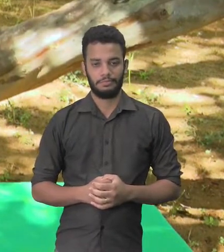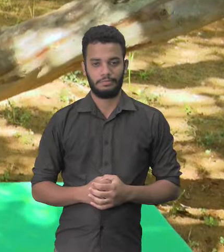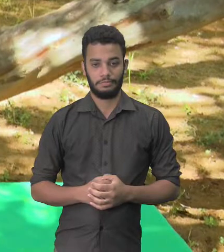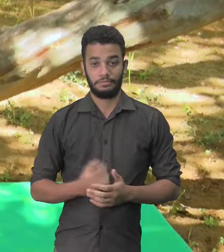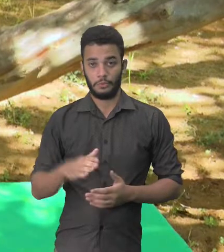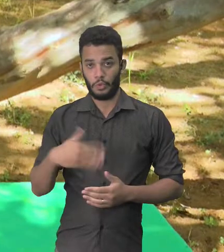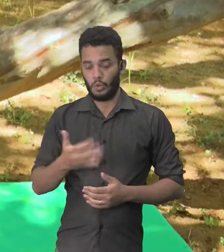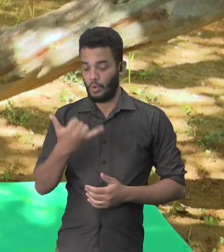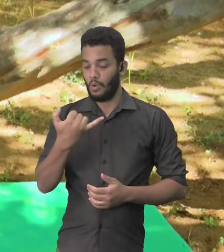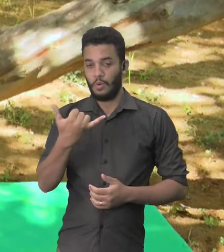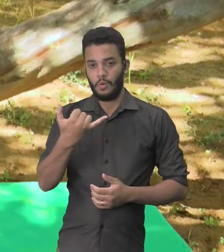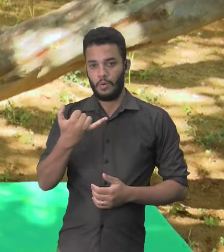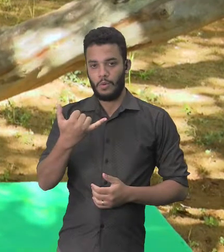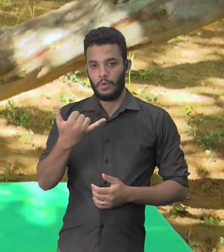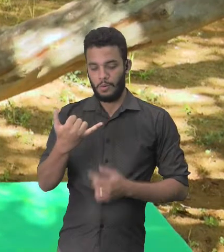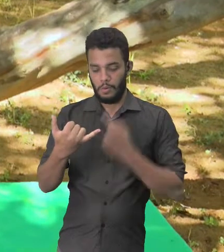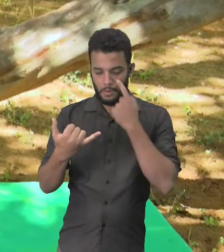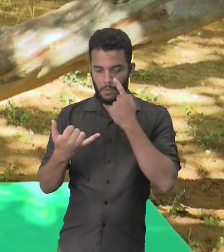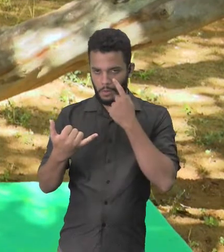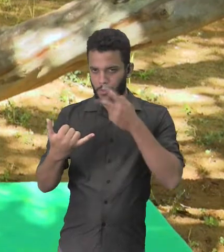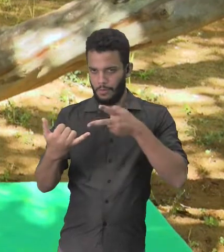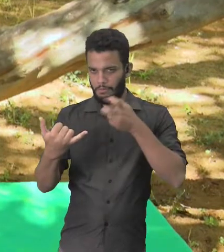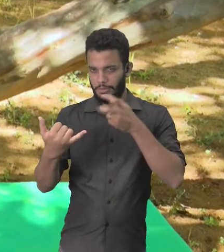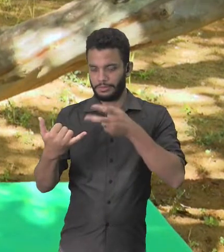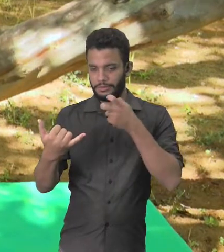Essa mesma canetinha.